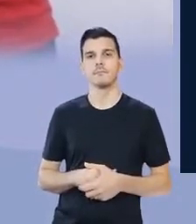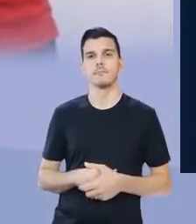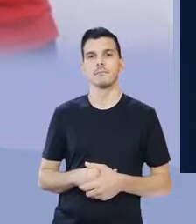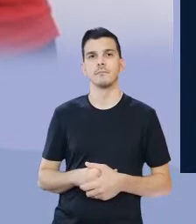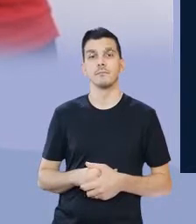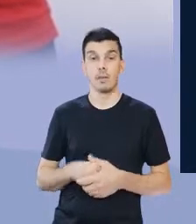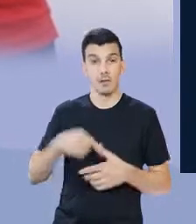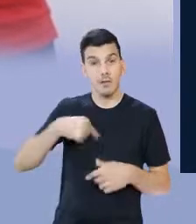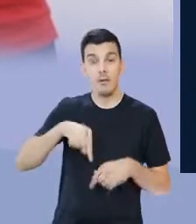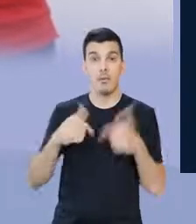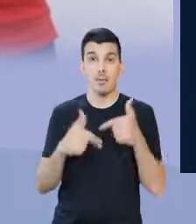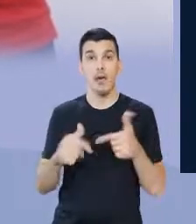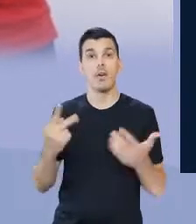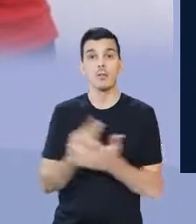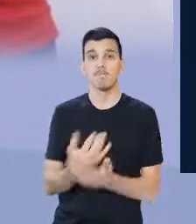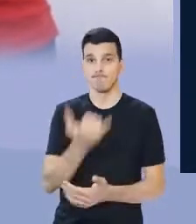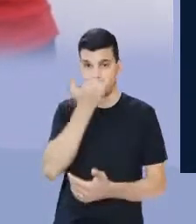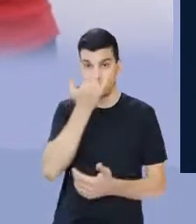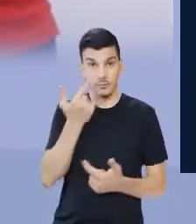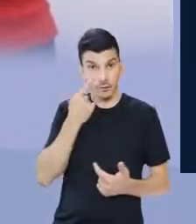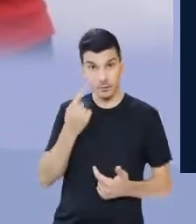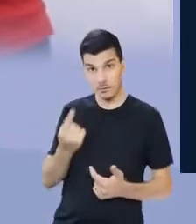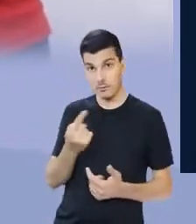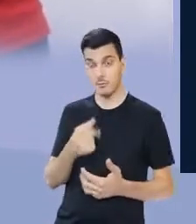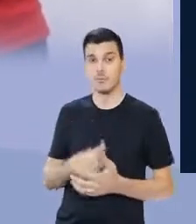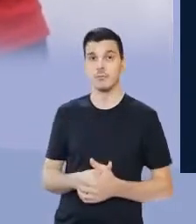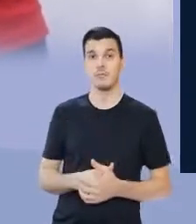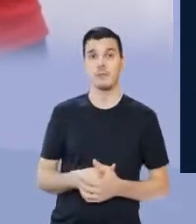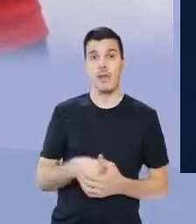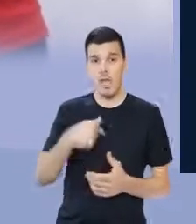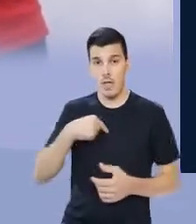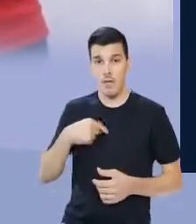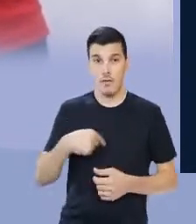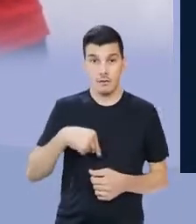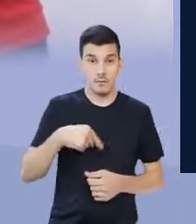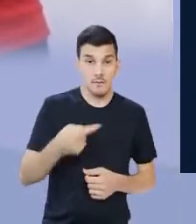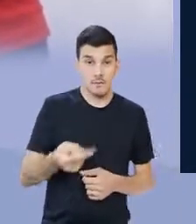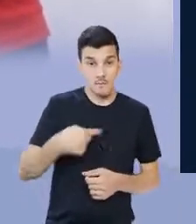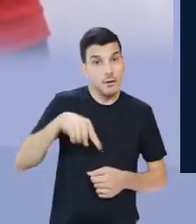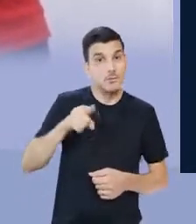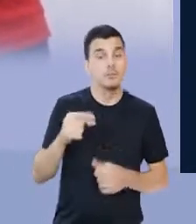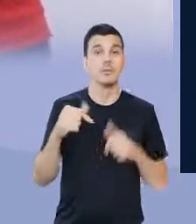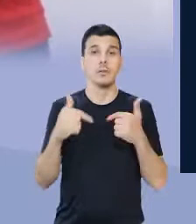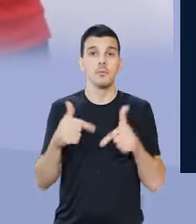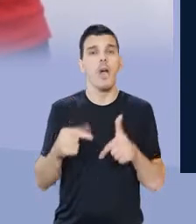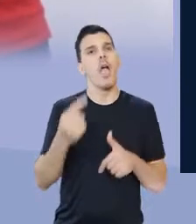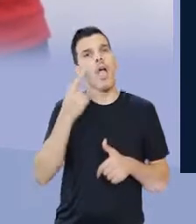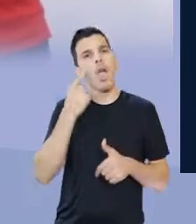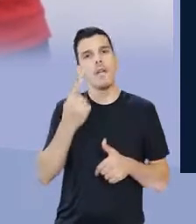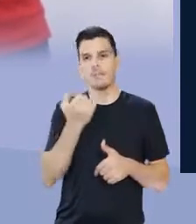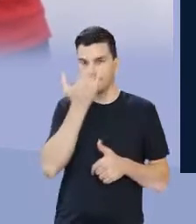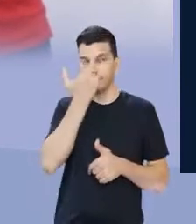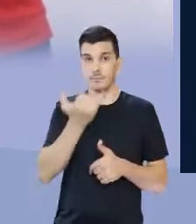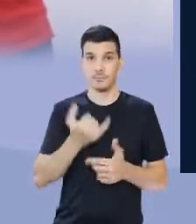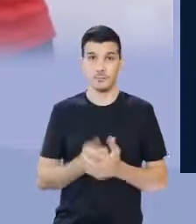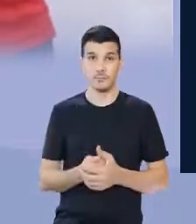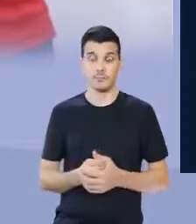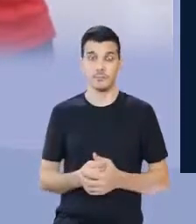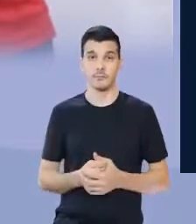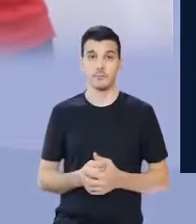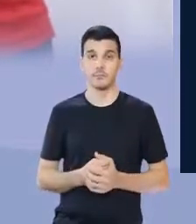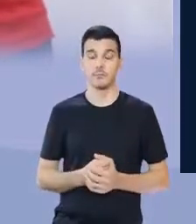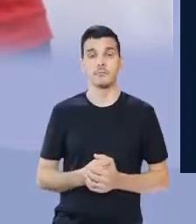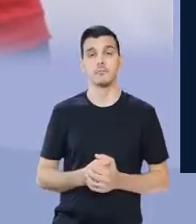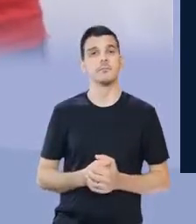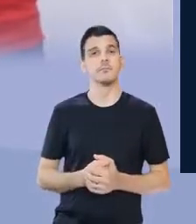nós temos duas ações. Olha só, quando eu estava vindo do trabalho, eu vi um acidente. Então,